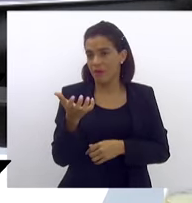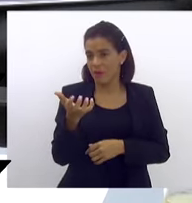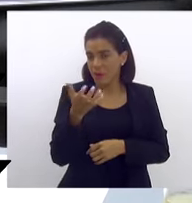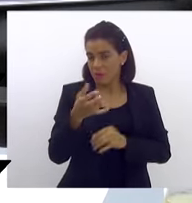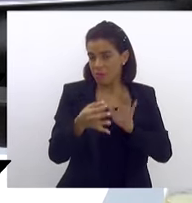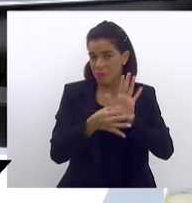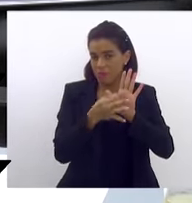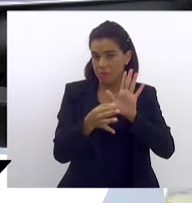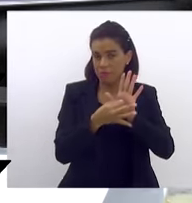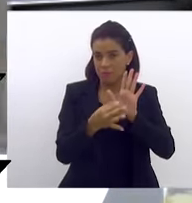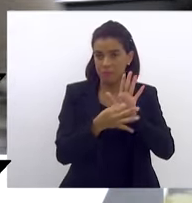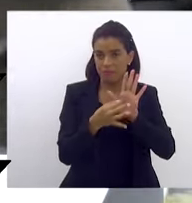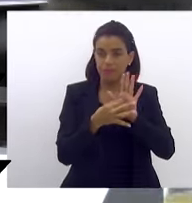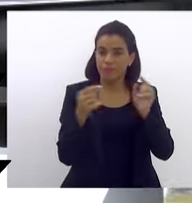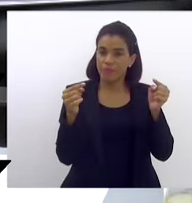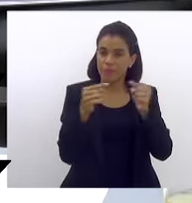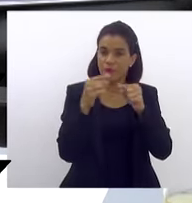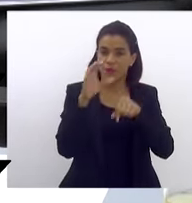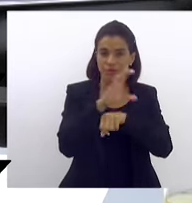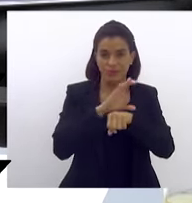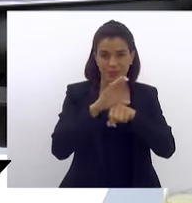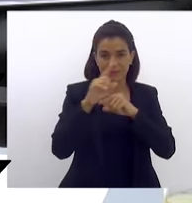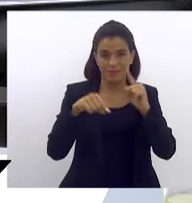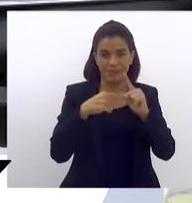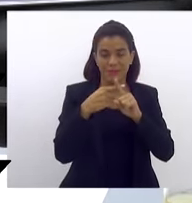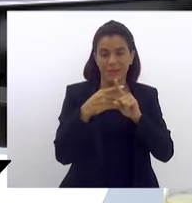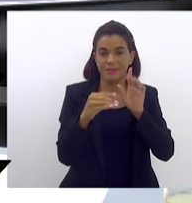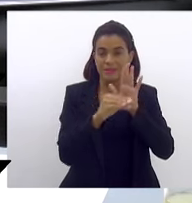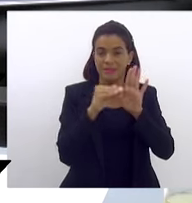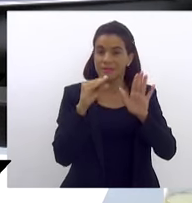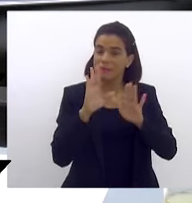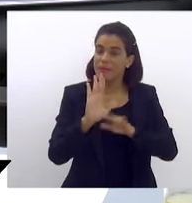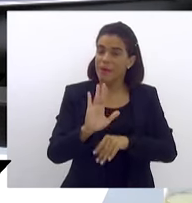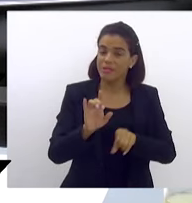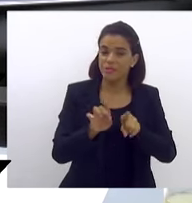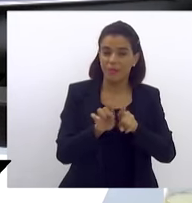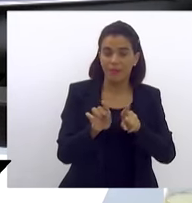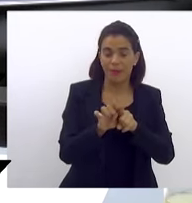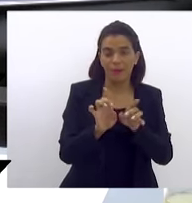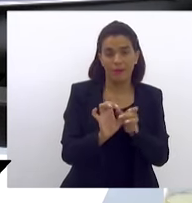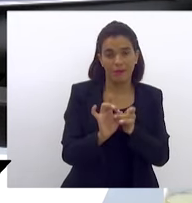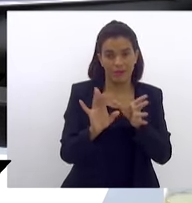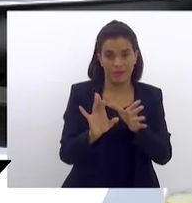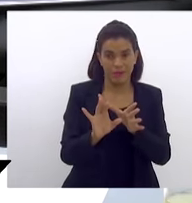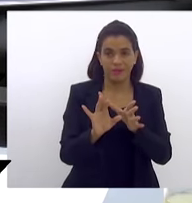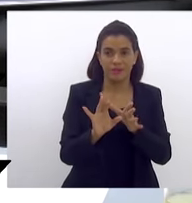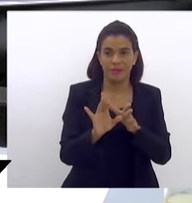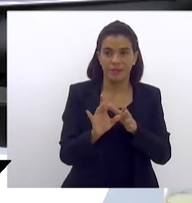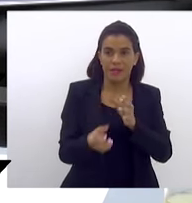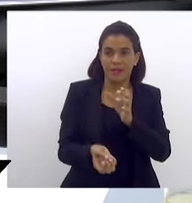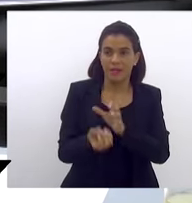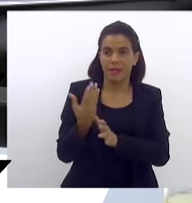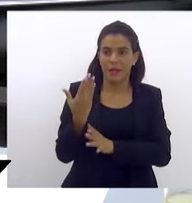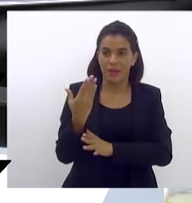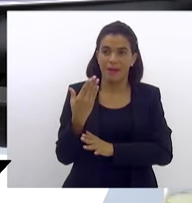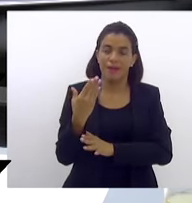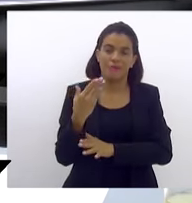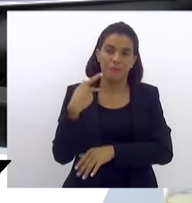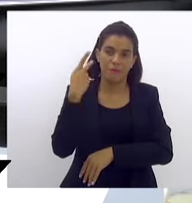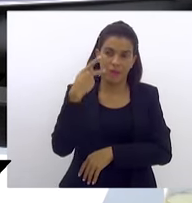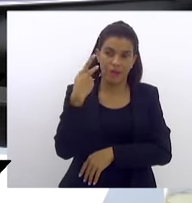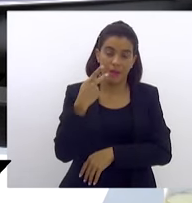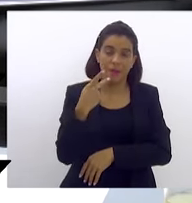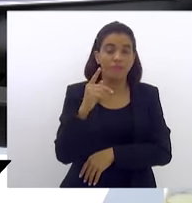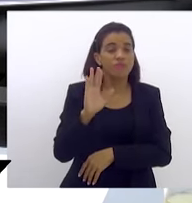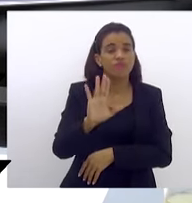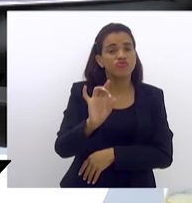eh constitucionalidade com emendas mas ao invés de seja autoriza a instituir a política fosse cria o